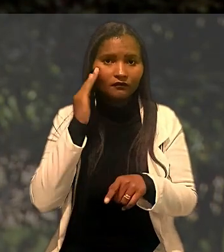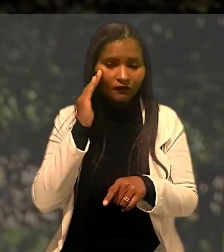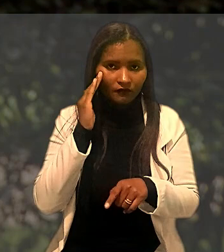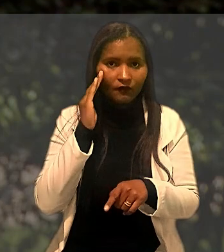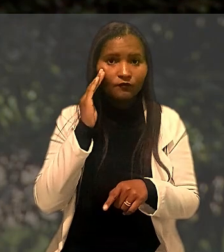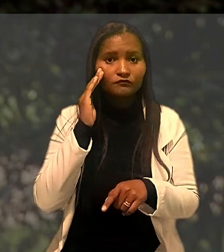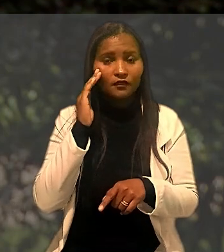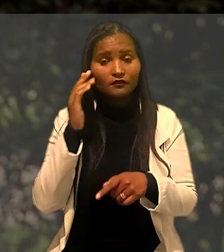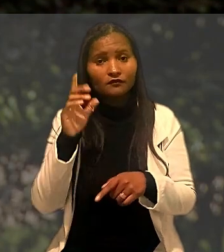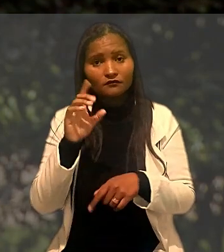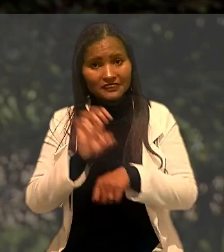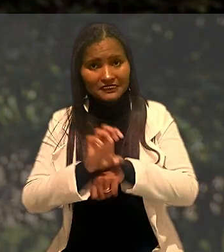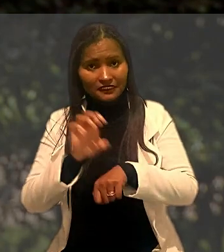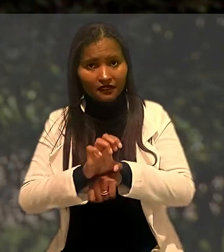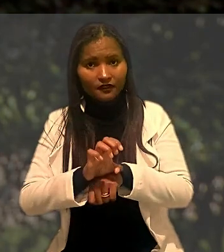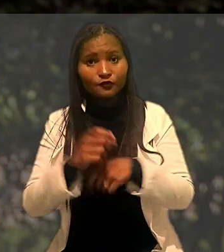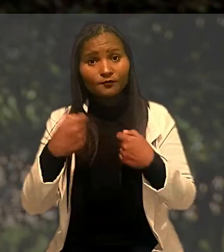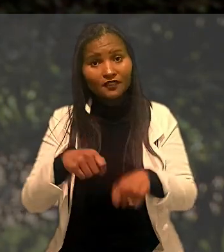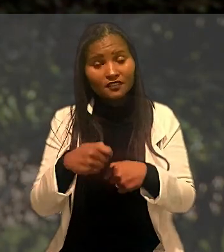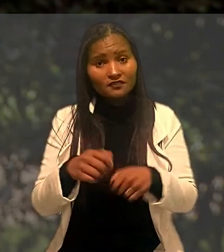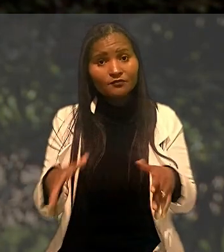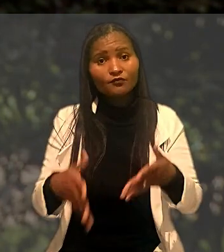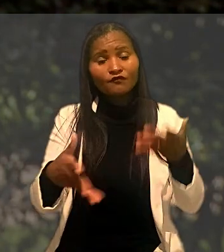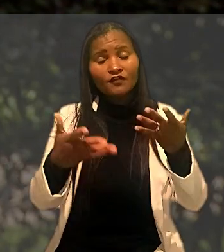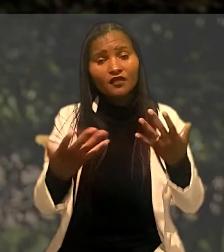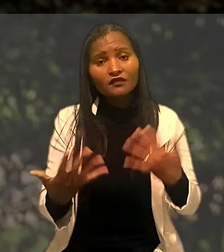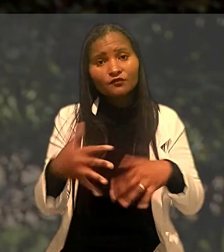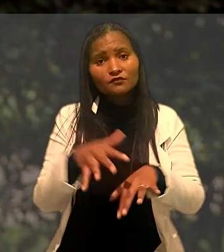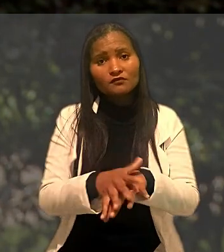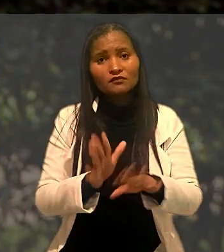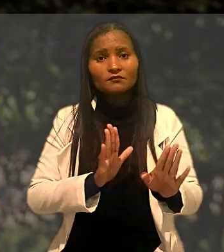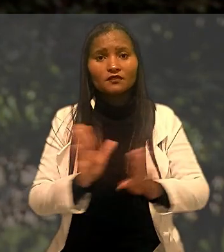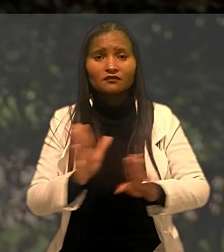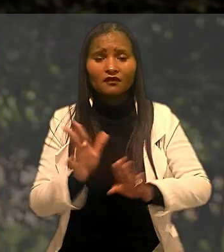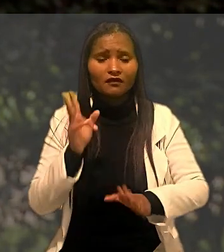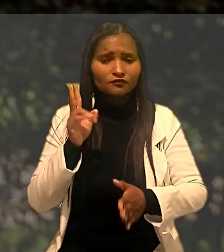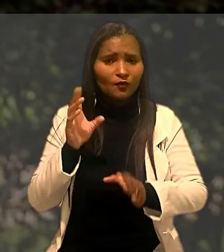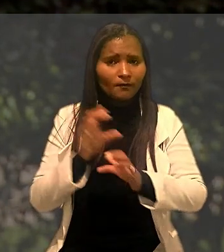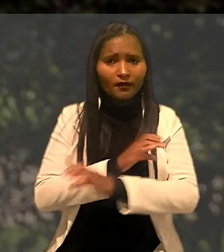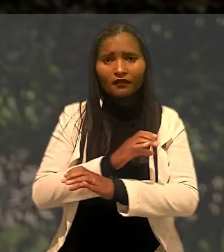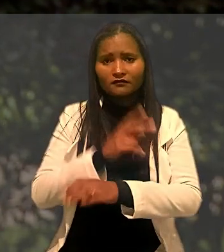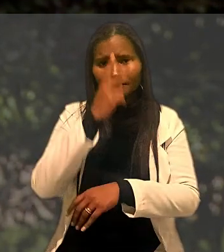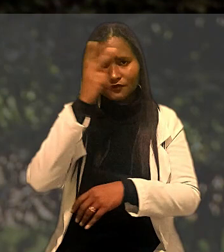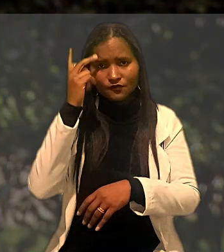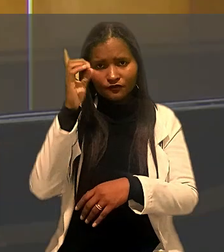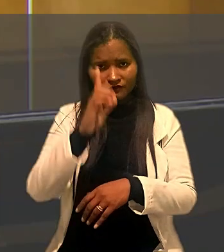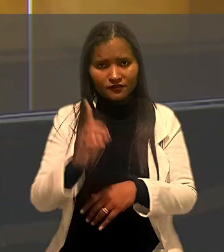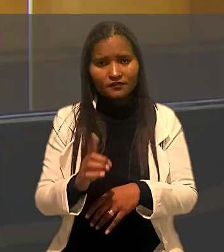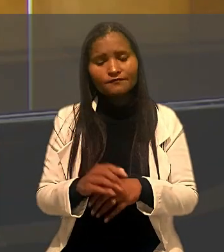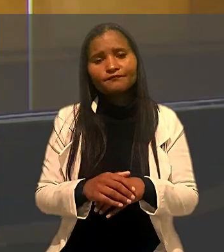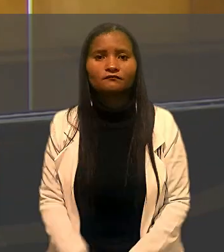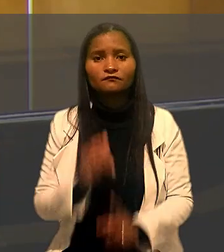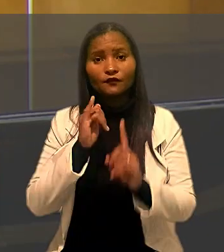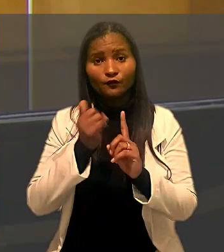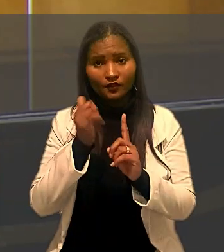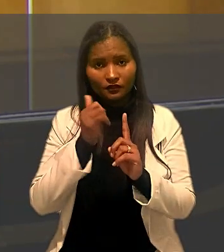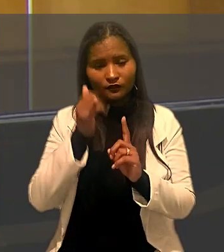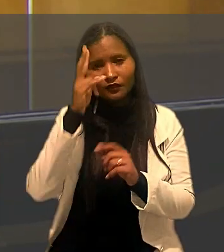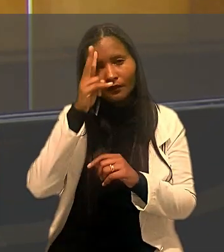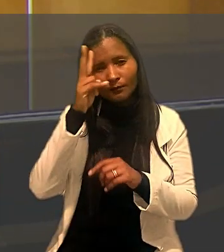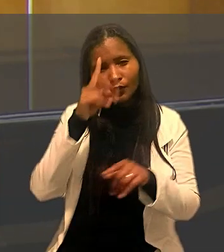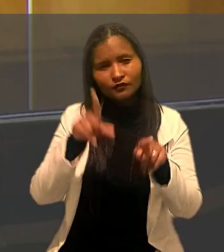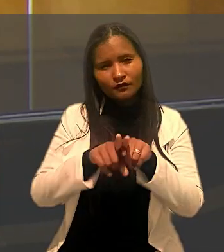levou em conta o dever do Estado de promover a inclusão e a acessibilidade plena à pessoa com deficiência. O relator lembrou ainda